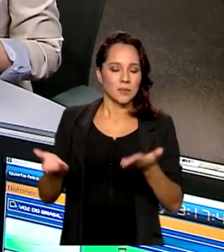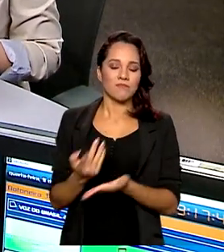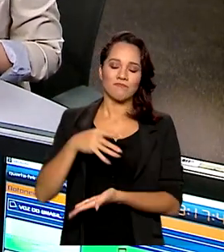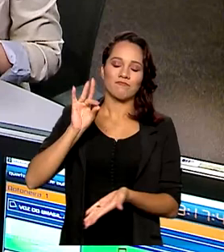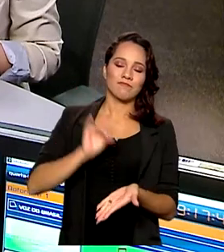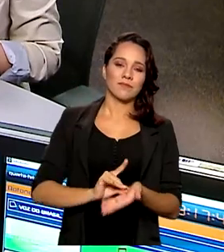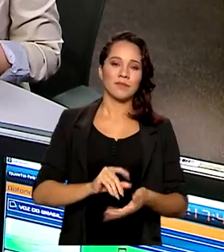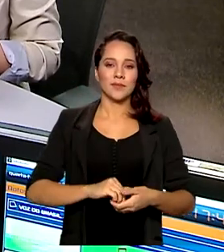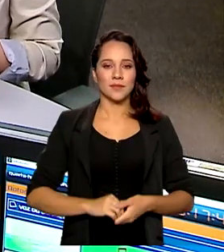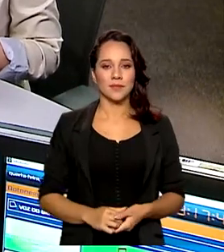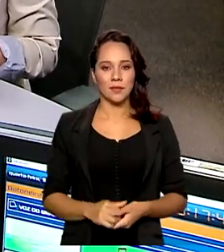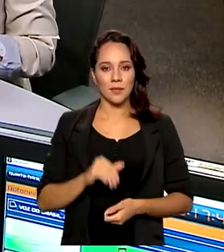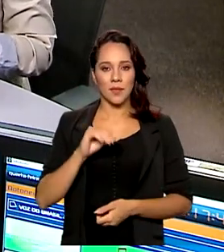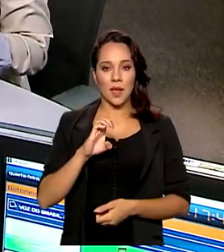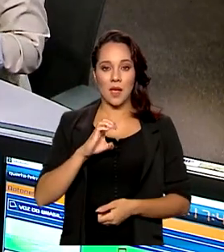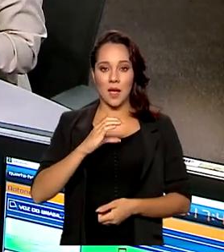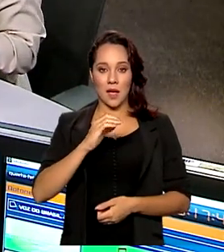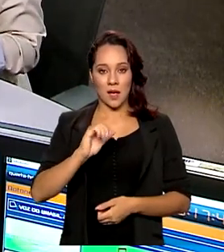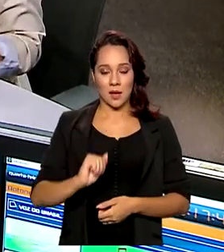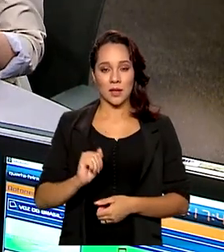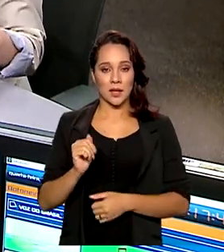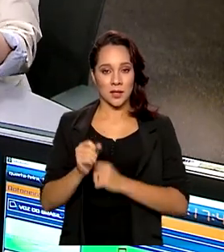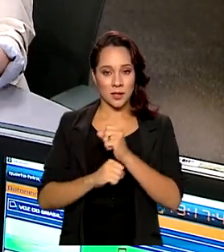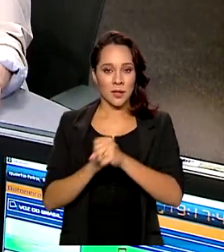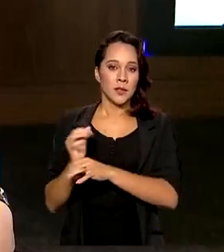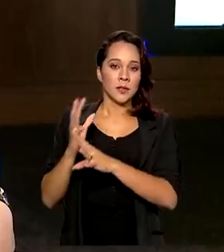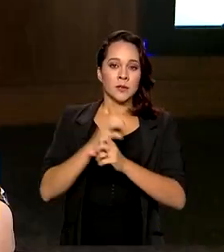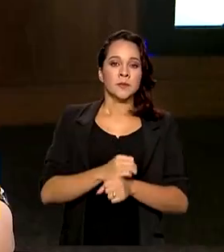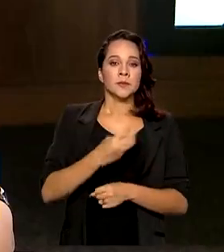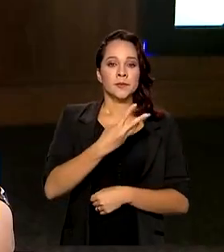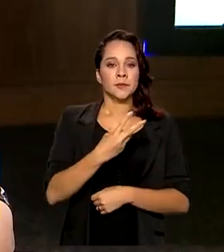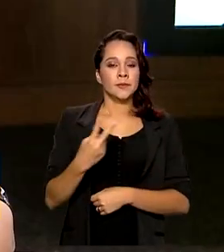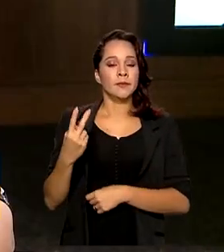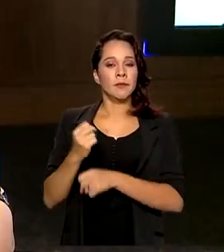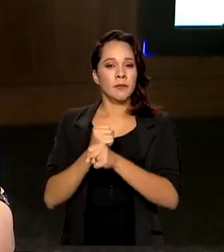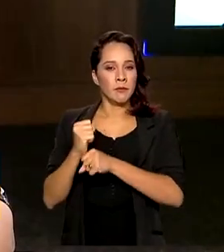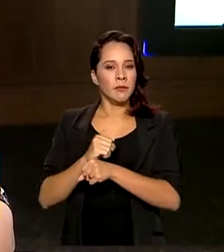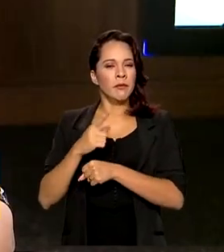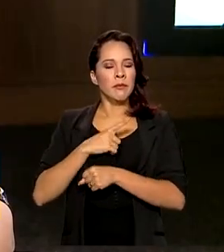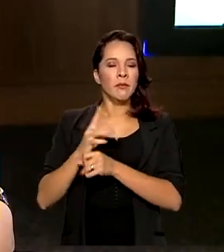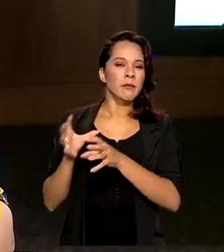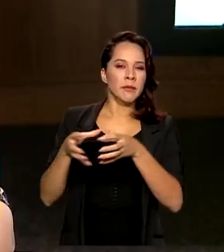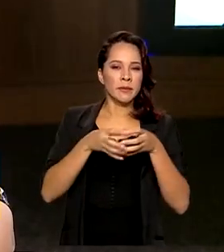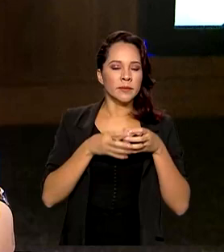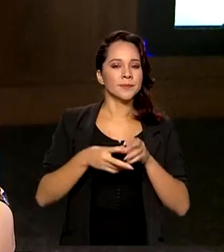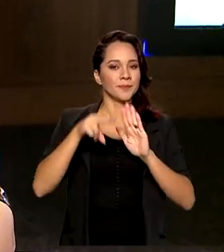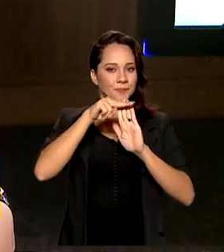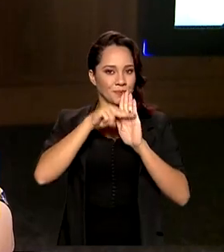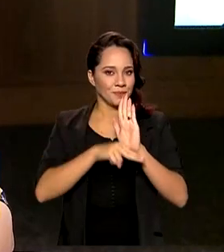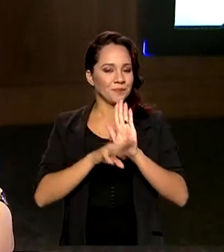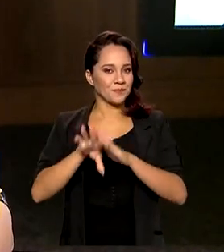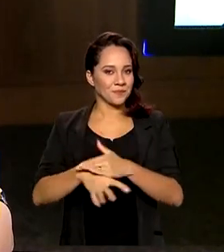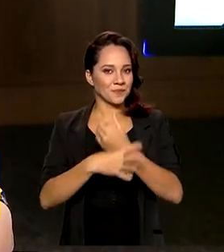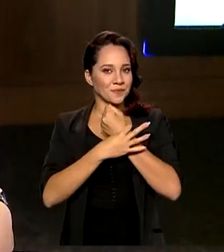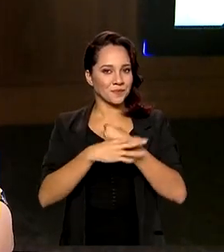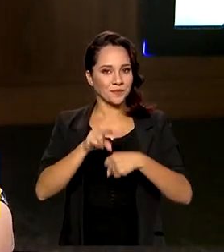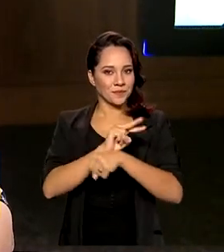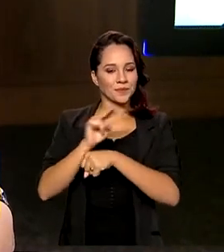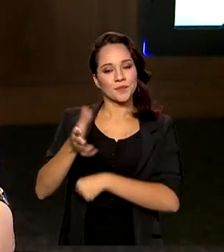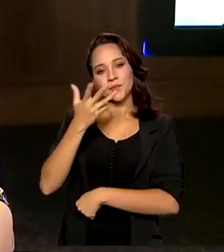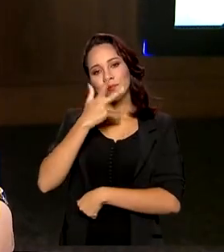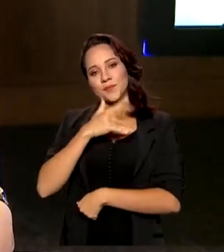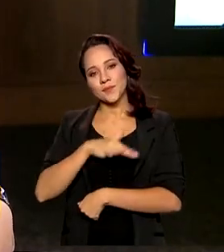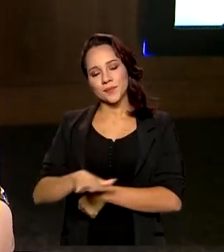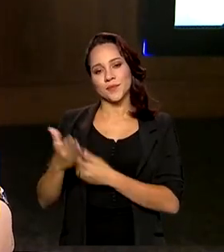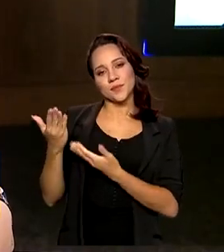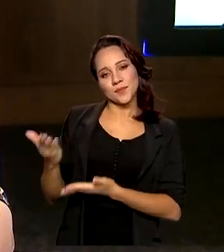real. O ECA, que este ano completou 32 anos, reúne um conjunto de normas para garantir a proteção da infância e